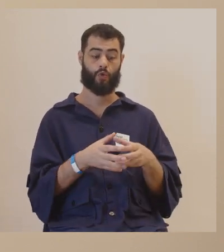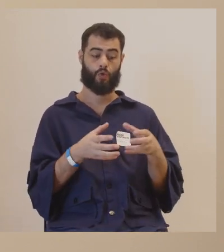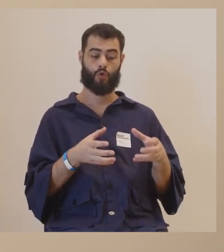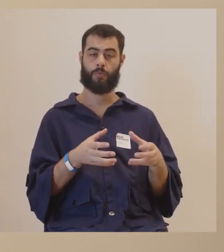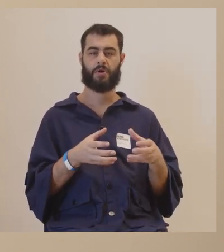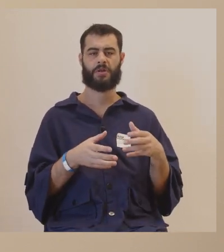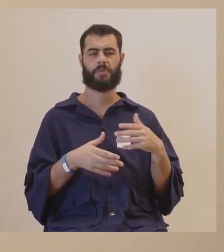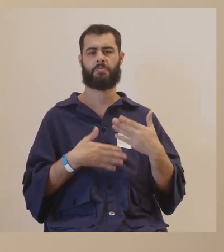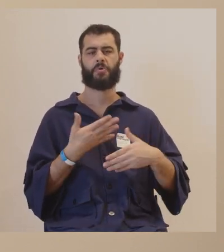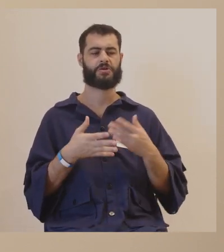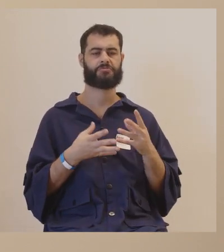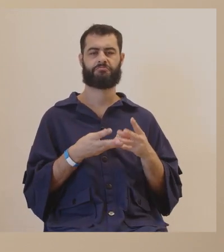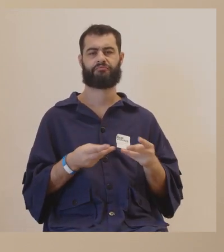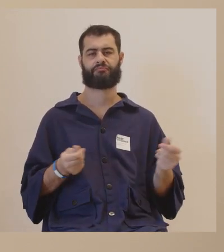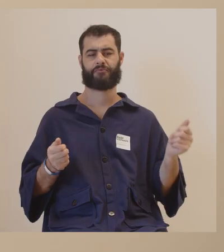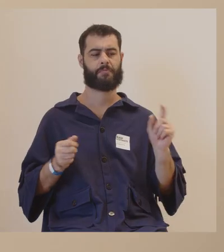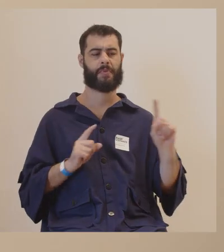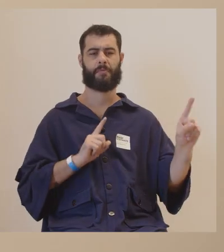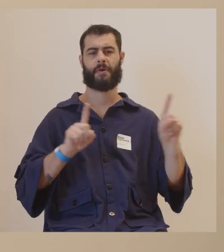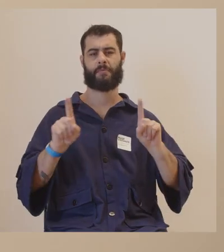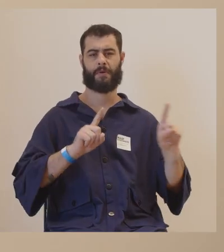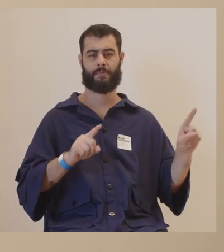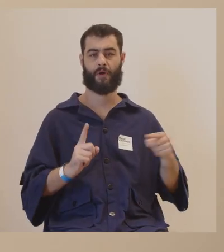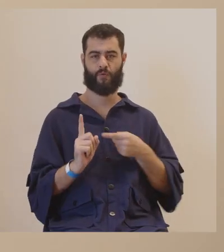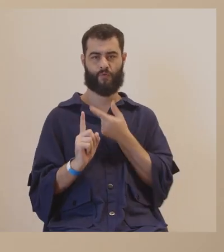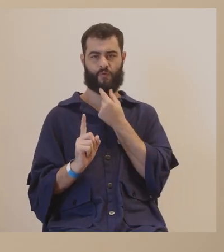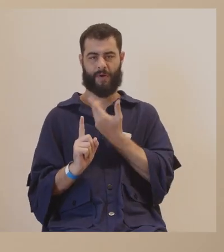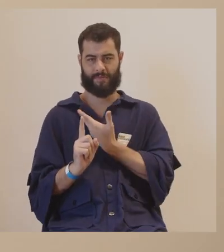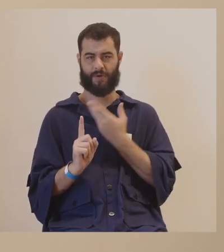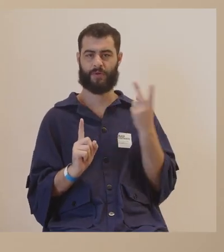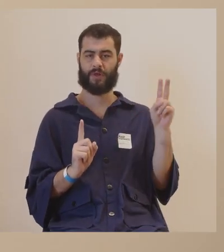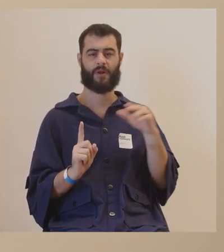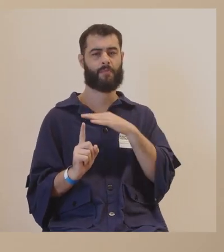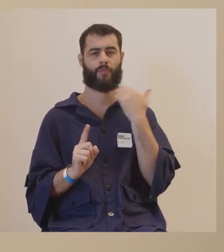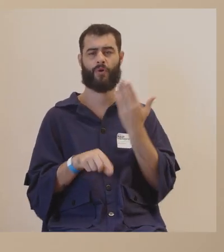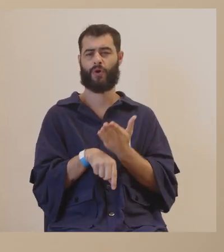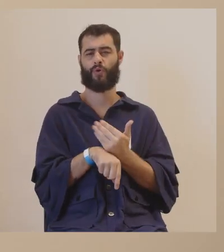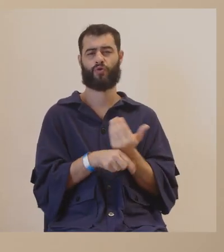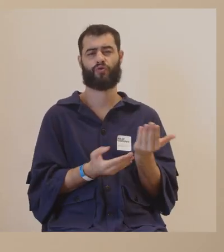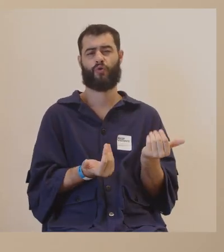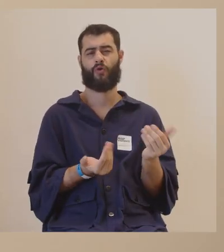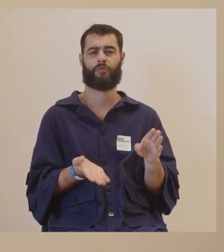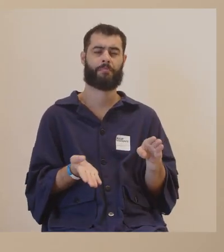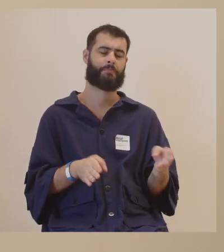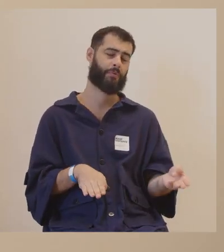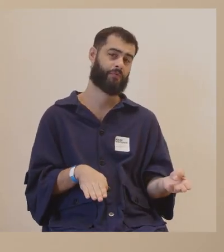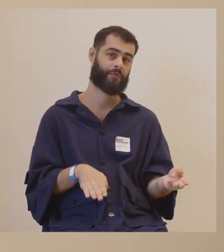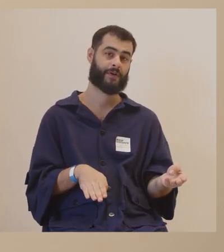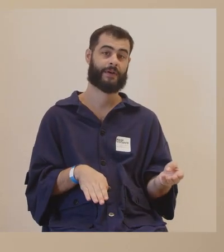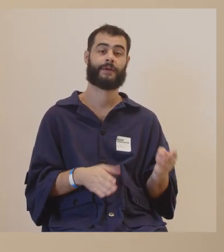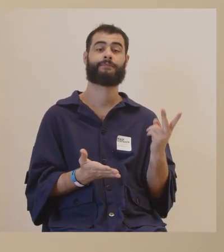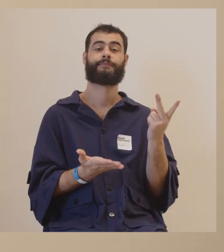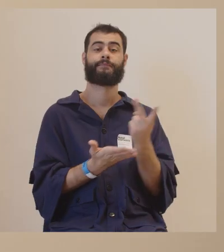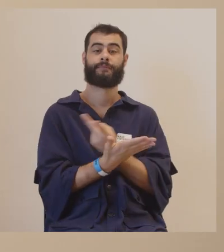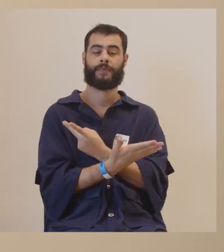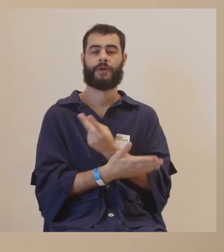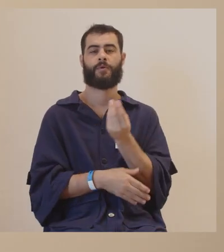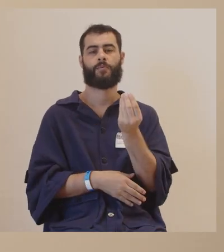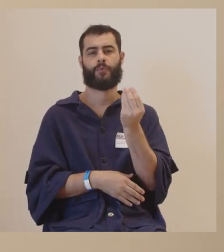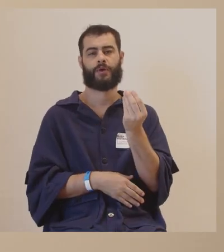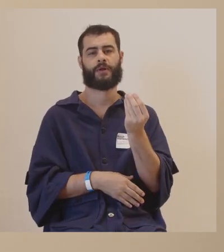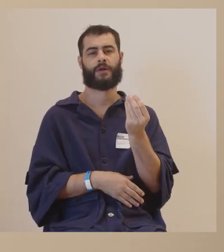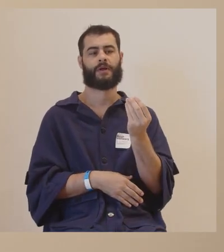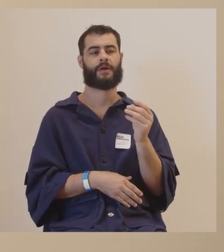o Basile e o Sisley. O Basile morre muito cedo, e isso tem a ver, obviamente, com o fato de que eles voltam de experiências